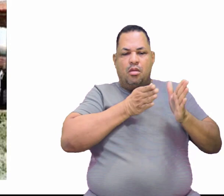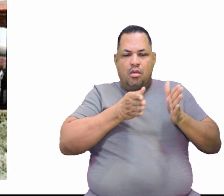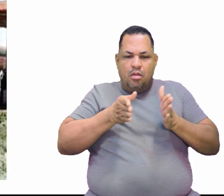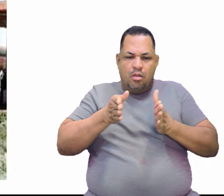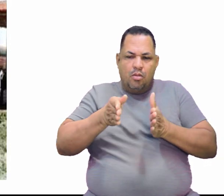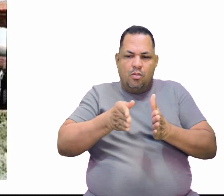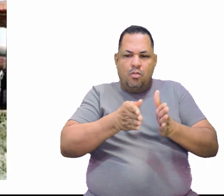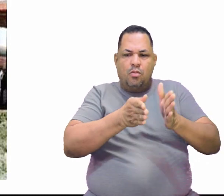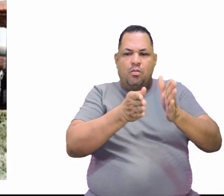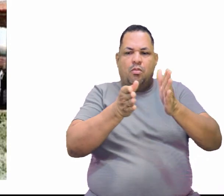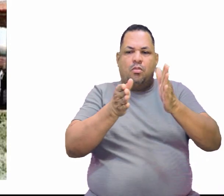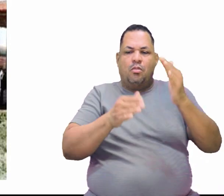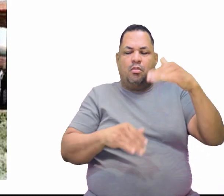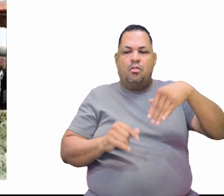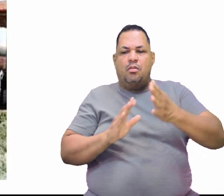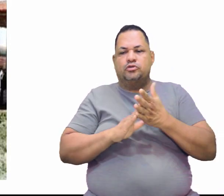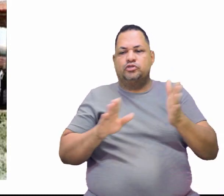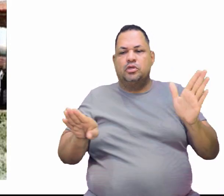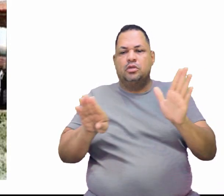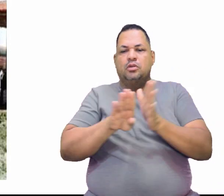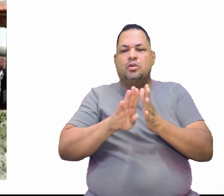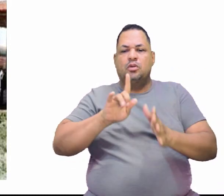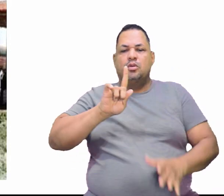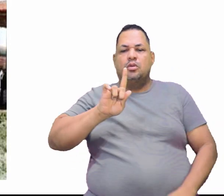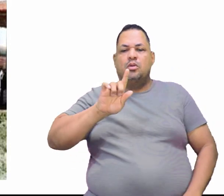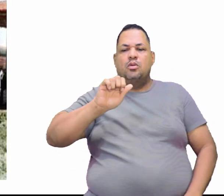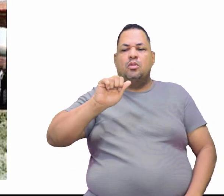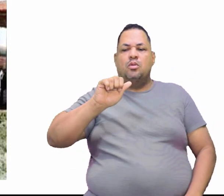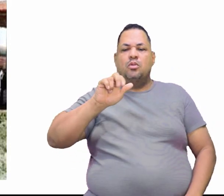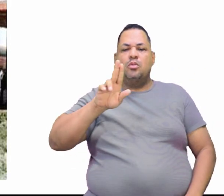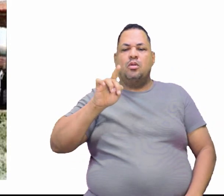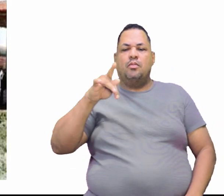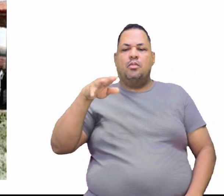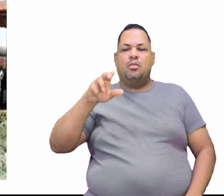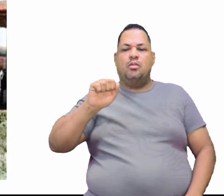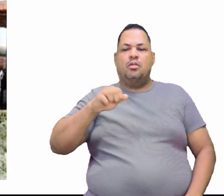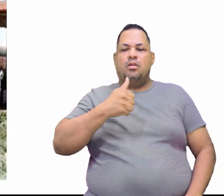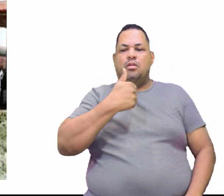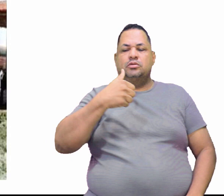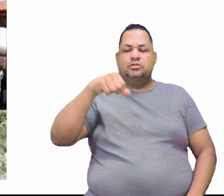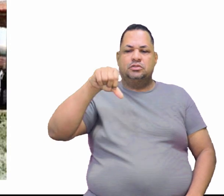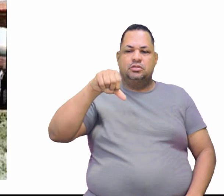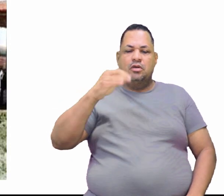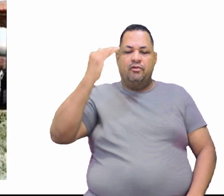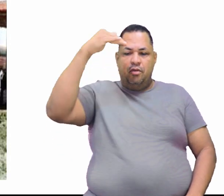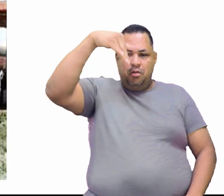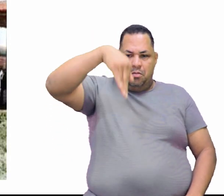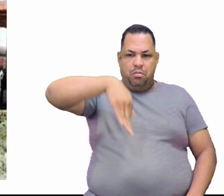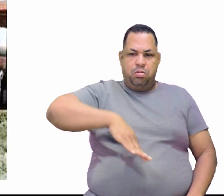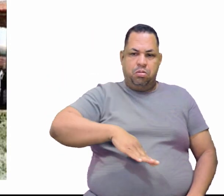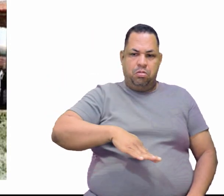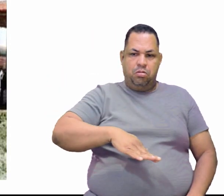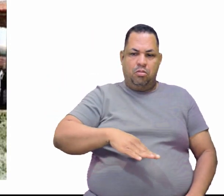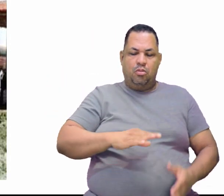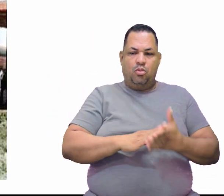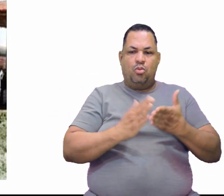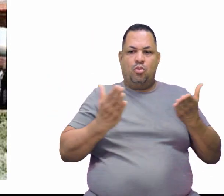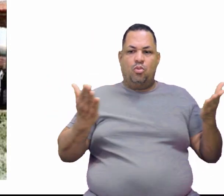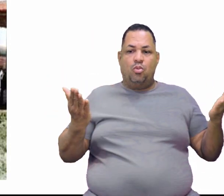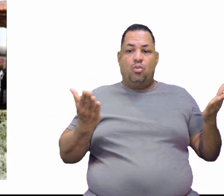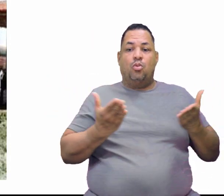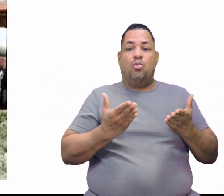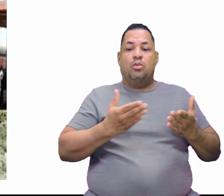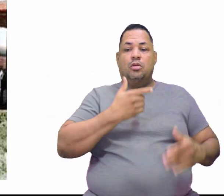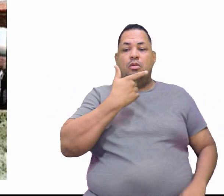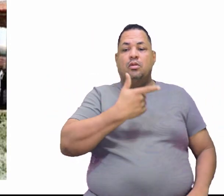passando aqui pro Guaporé, cara, na época eram 19 quedas. Hoje, se me falha a memória, são